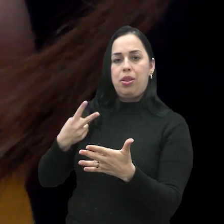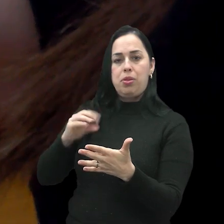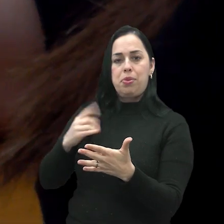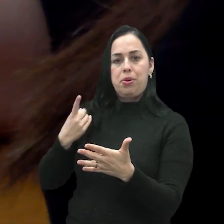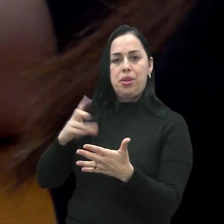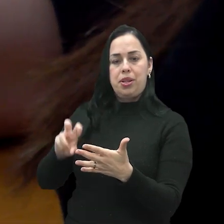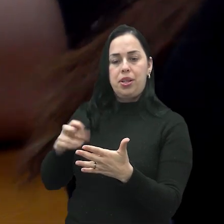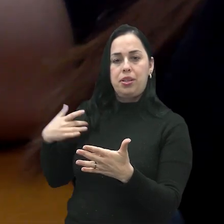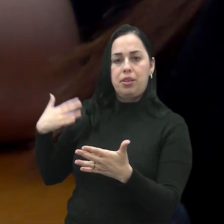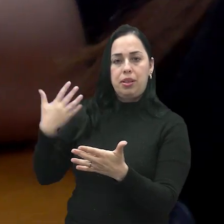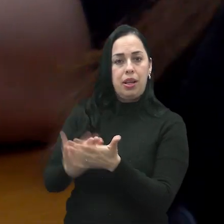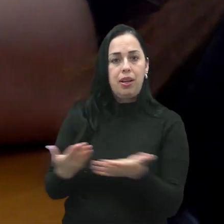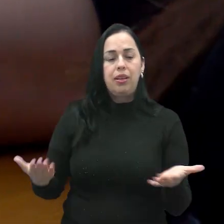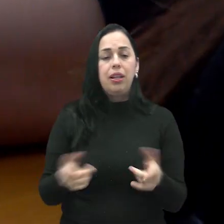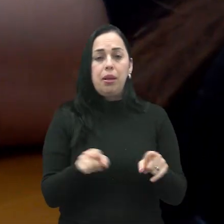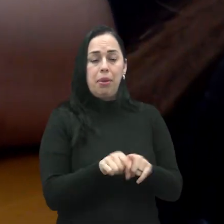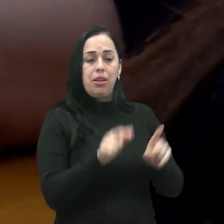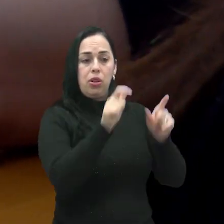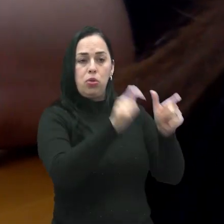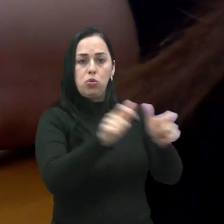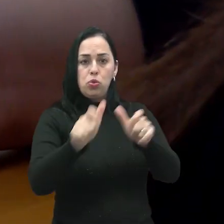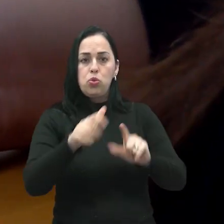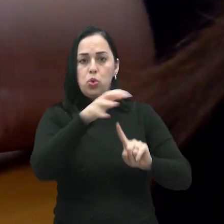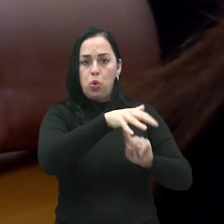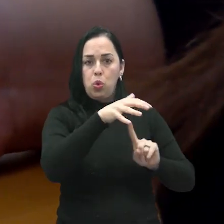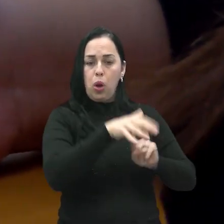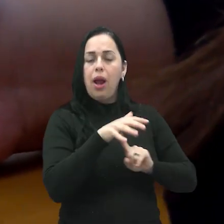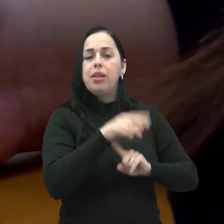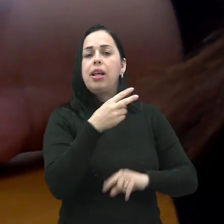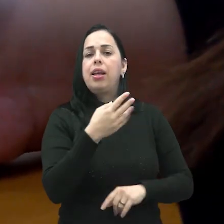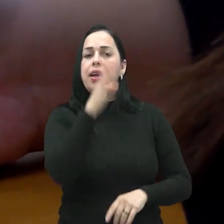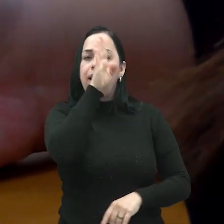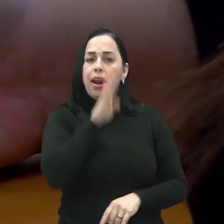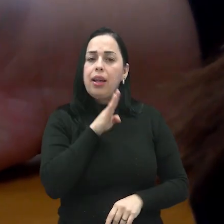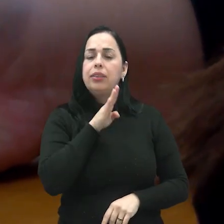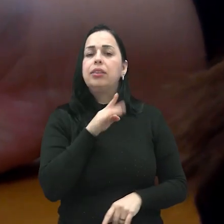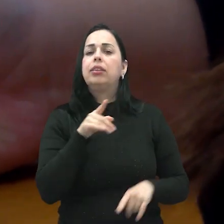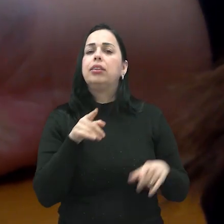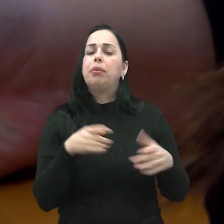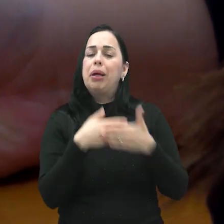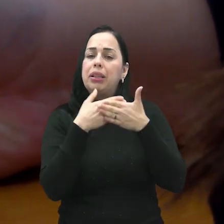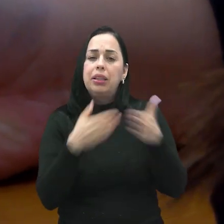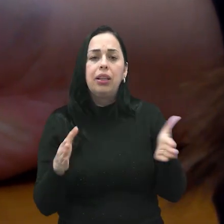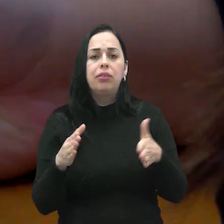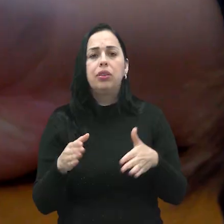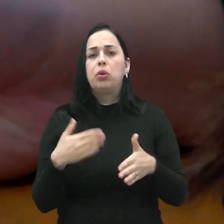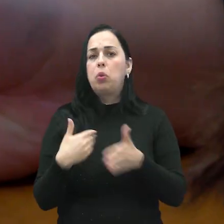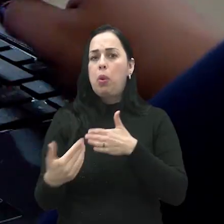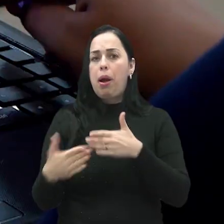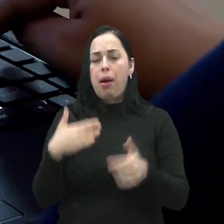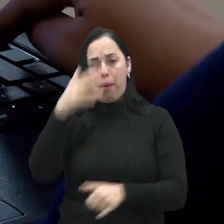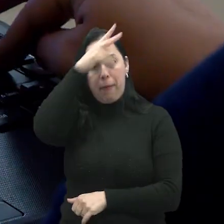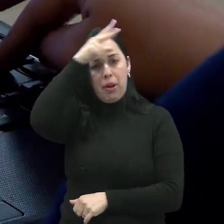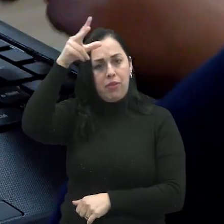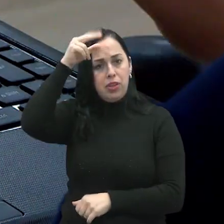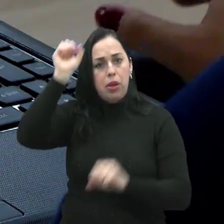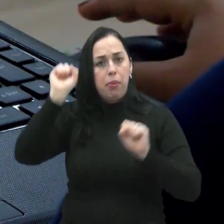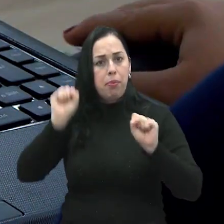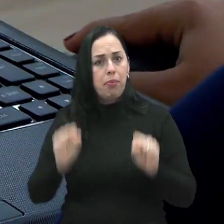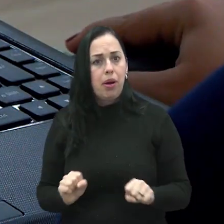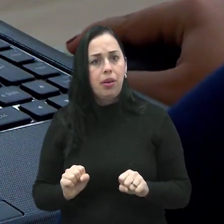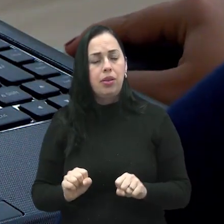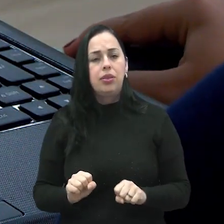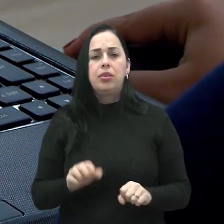2015 a cidade conta com internet gratuita em espaços públicos. A rede aberta é disponível para todo mundo. Segundo a Prefeitura, o